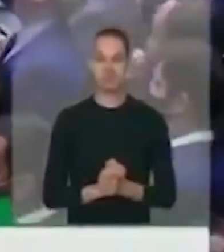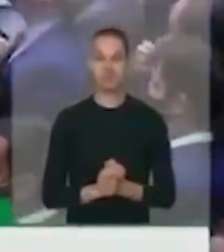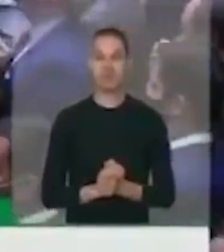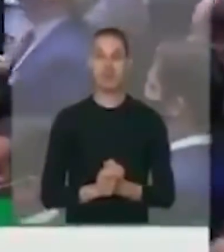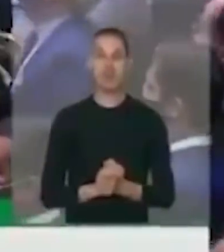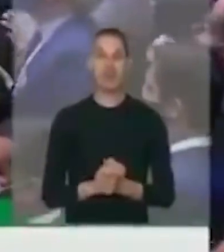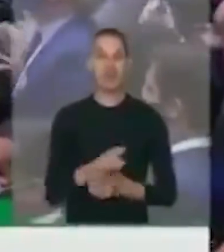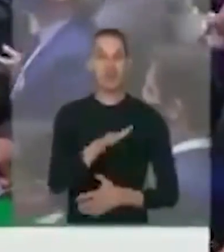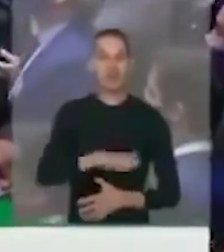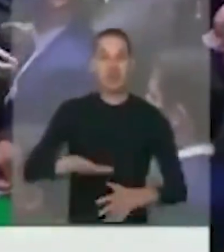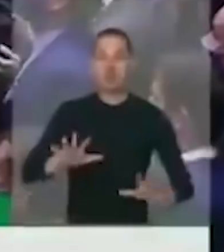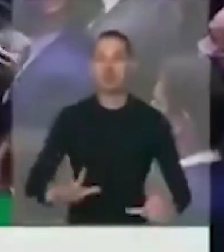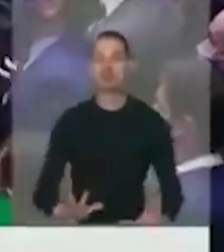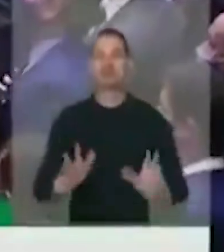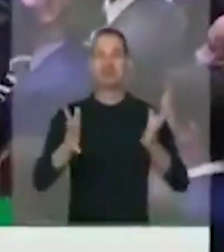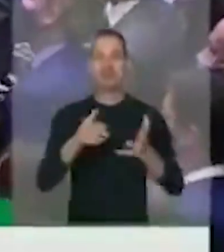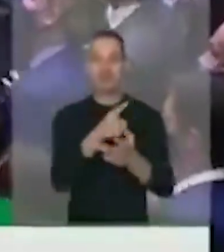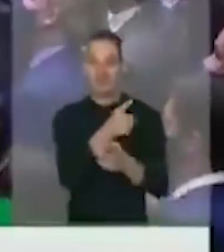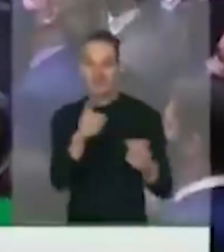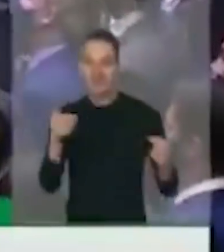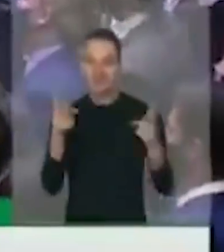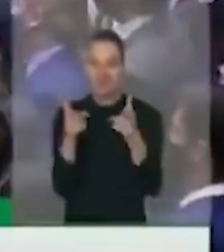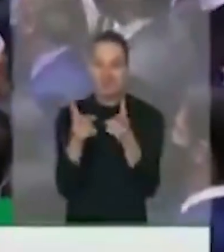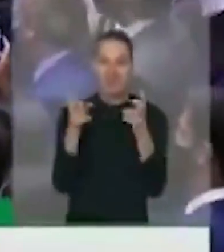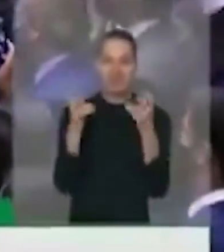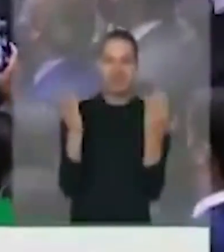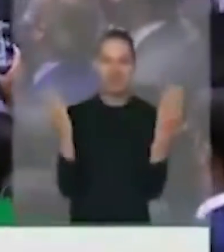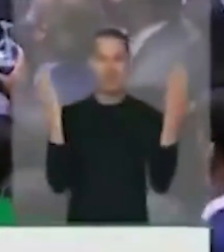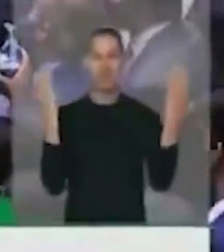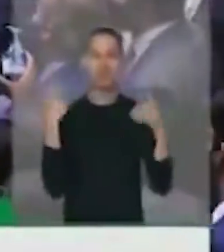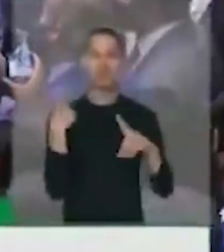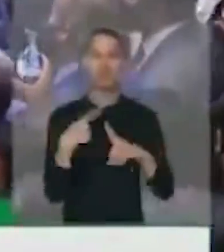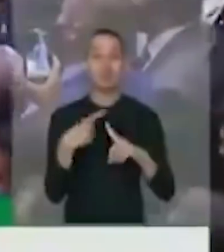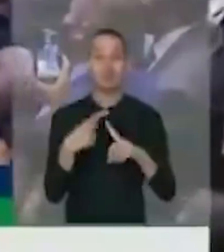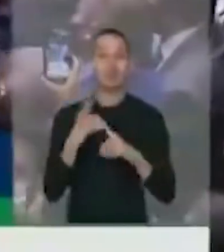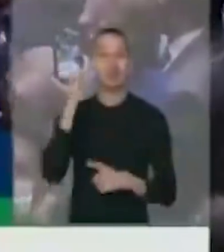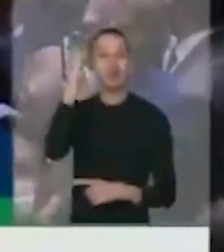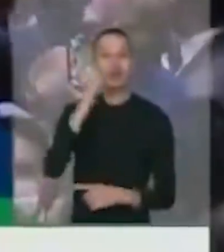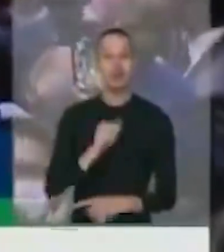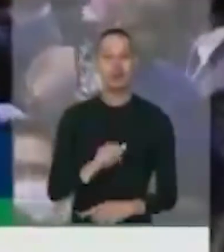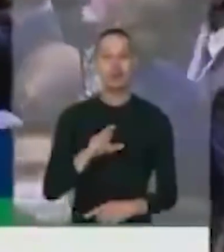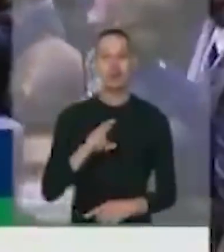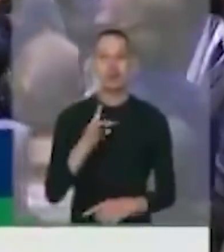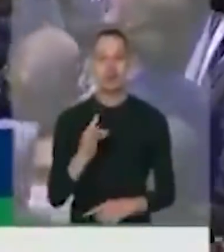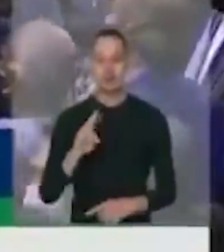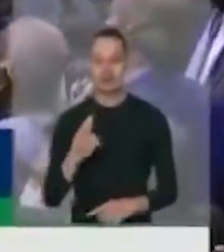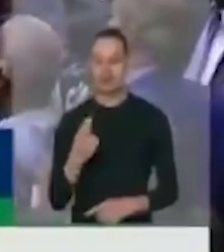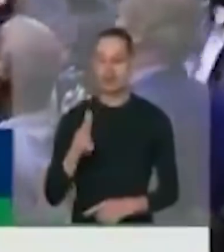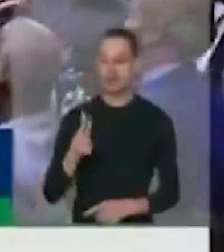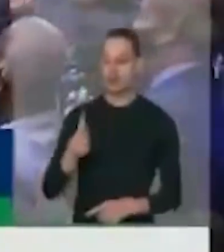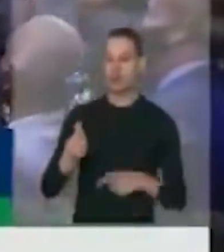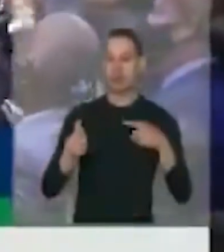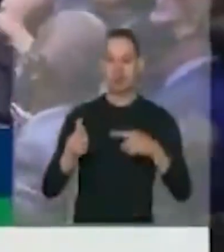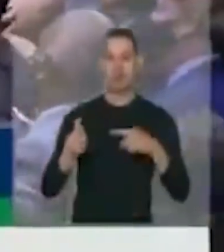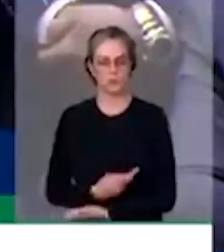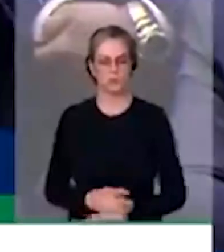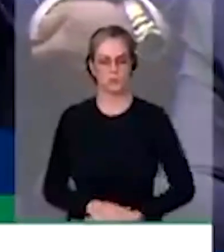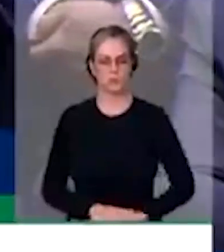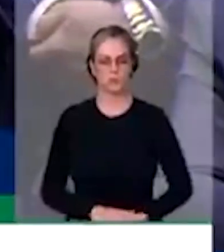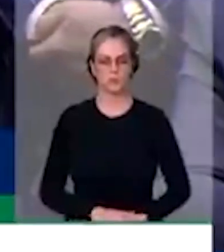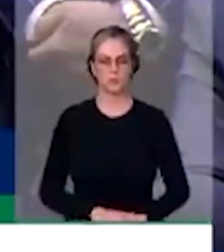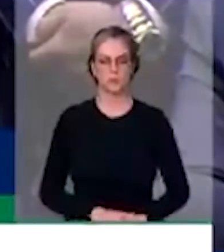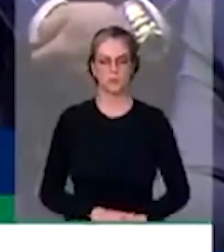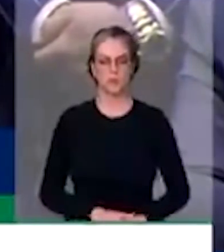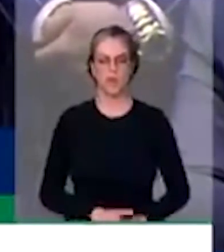como primeiro ato após ser eleito presidente da Câmara dos Deputados ele indeferiu o registro do bloco de seu adversário